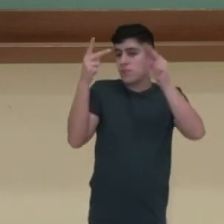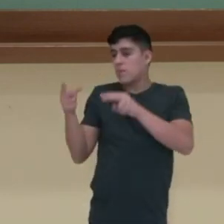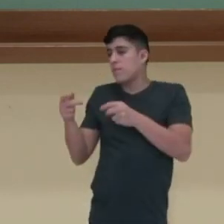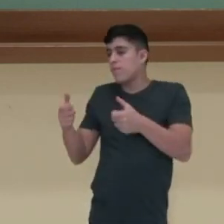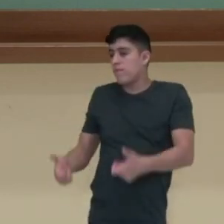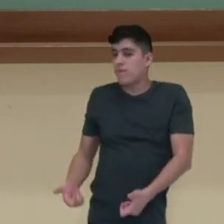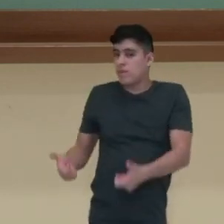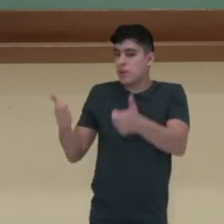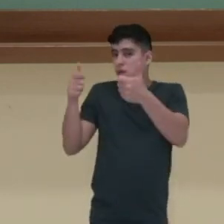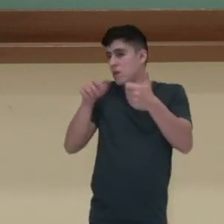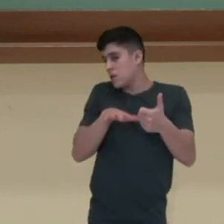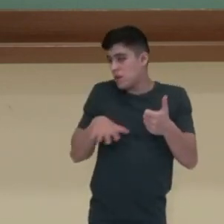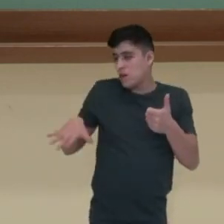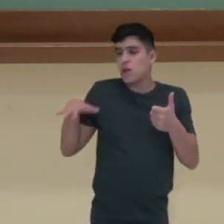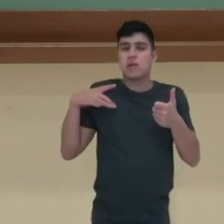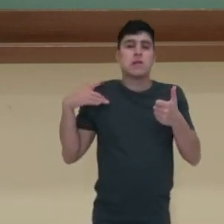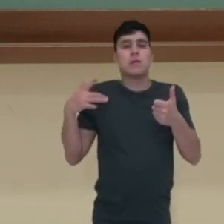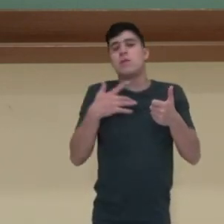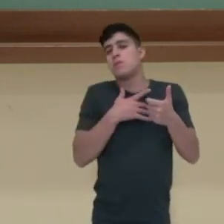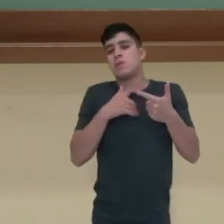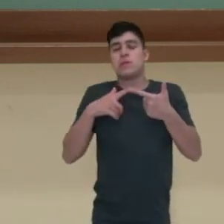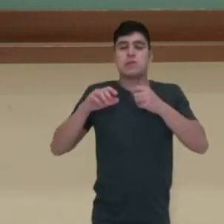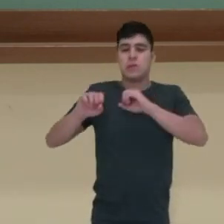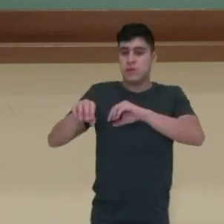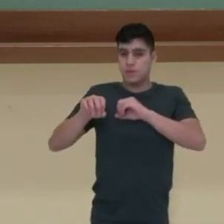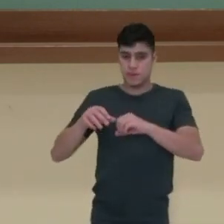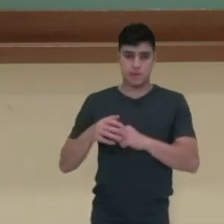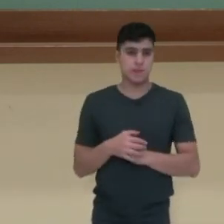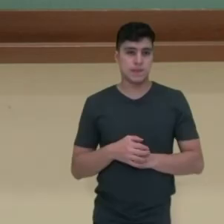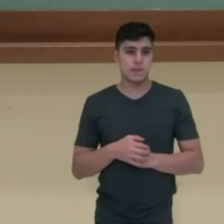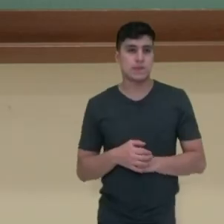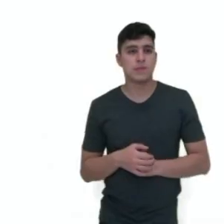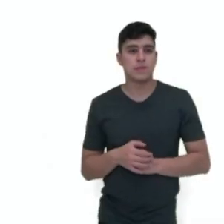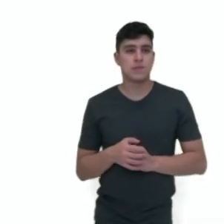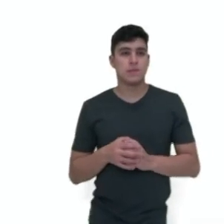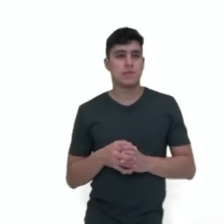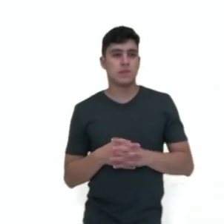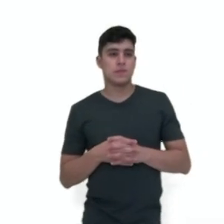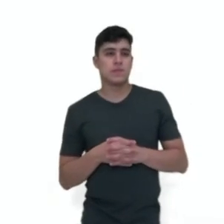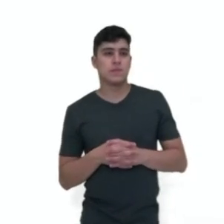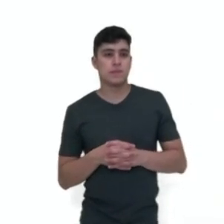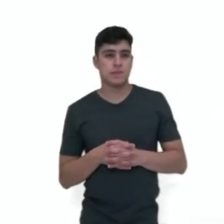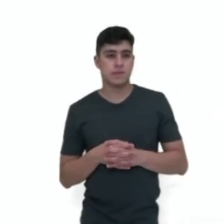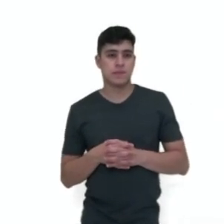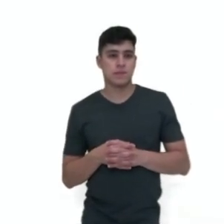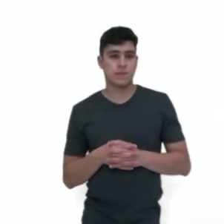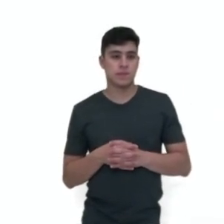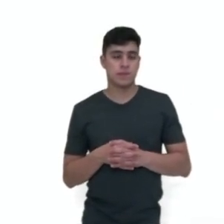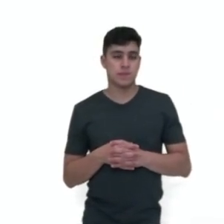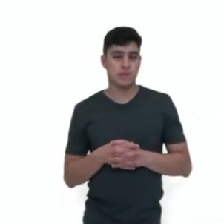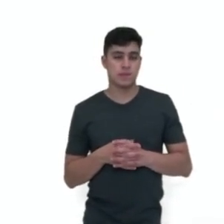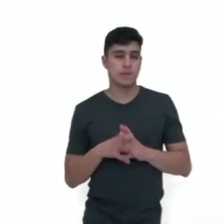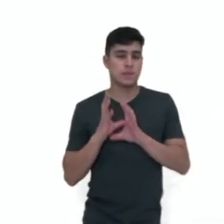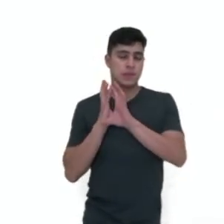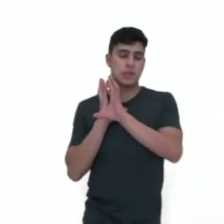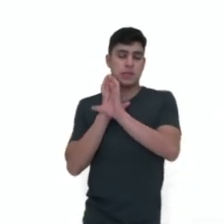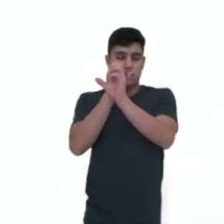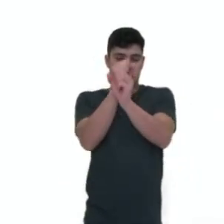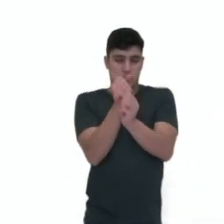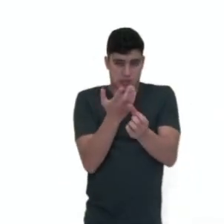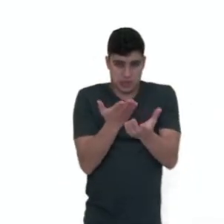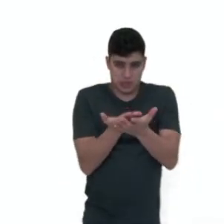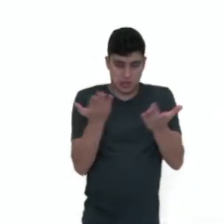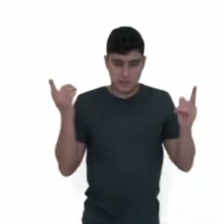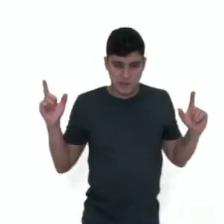para melhorias em setores como saúde e educação. Bem, nessa aula